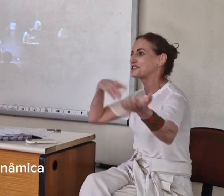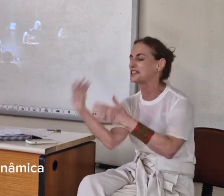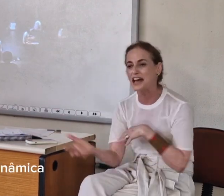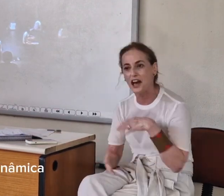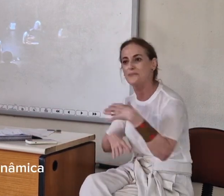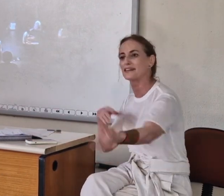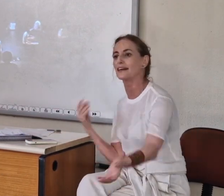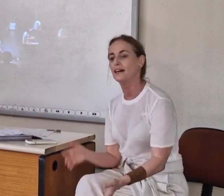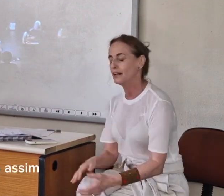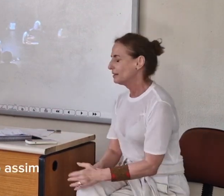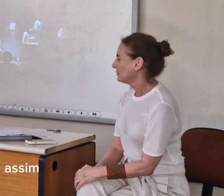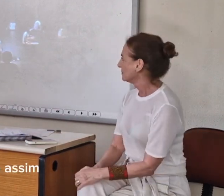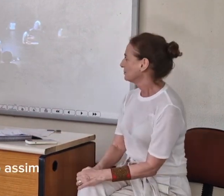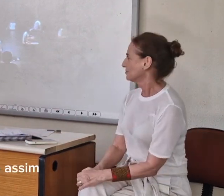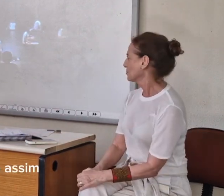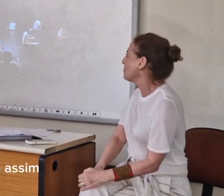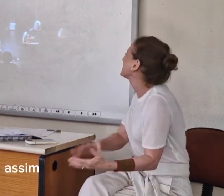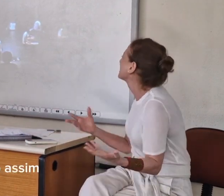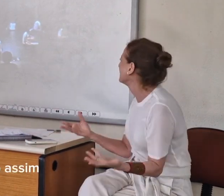tenso, tem dinâmica.